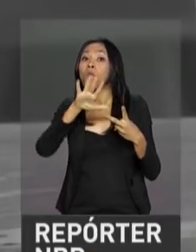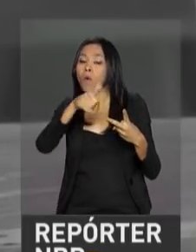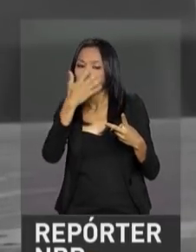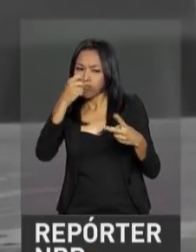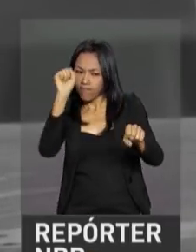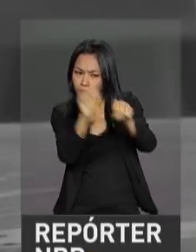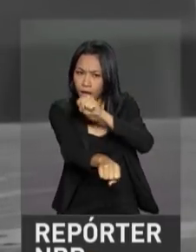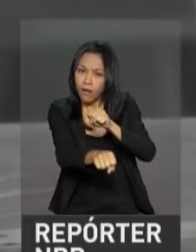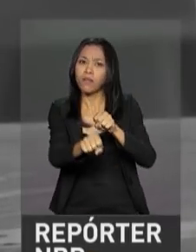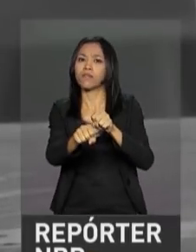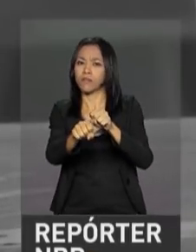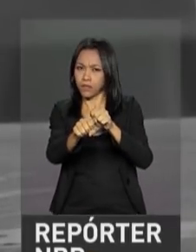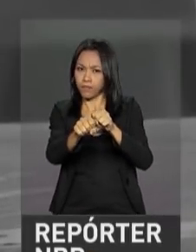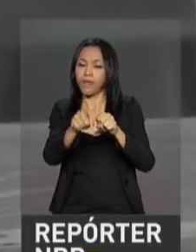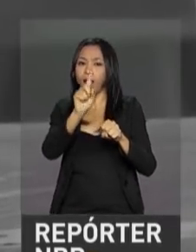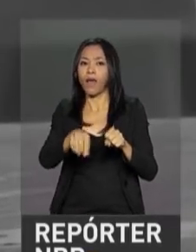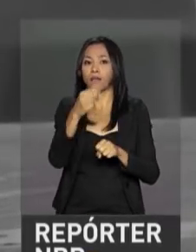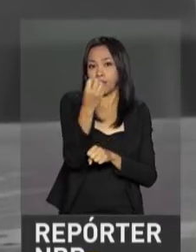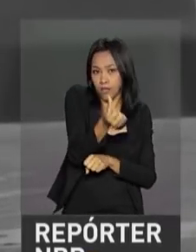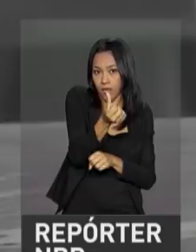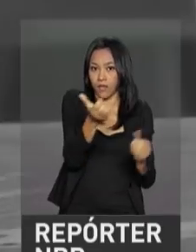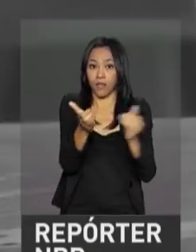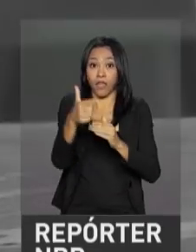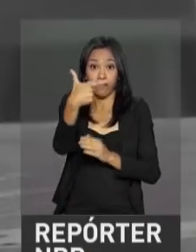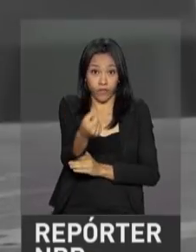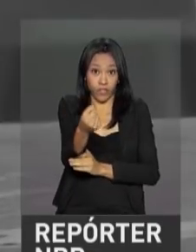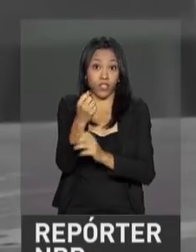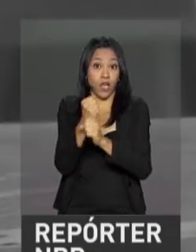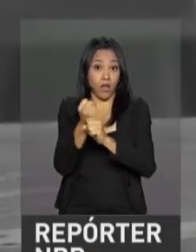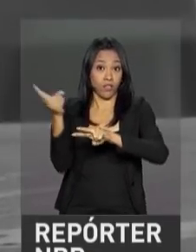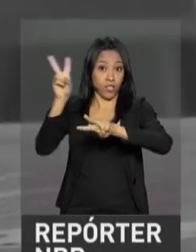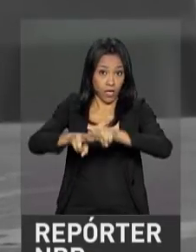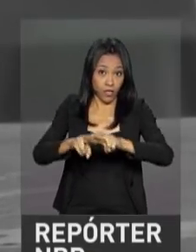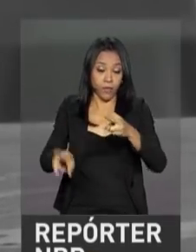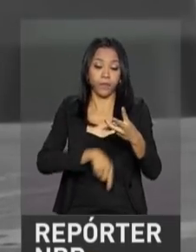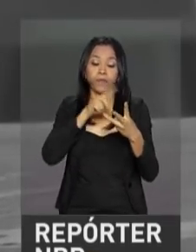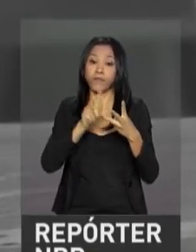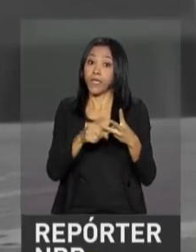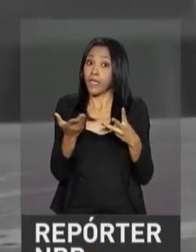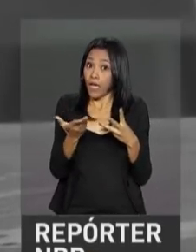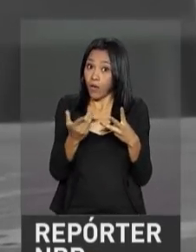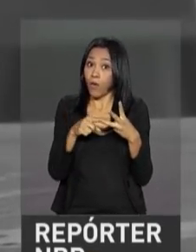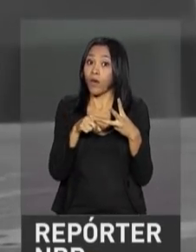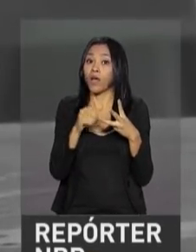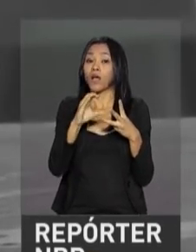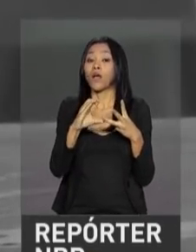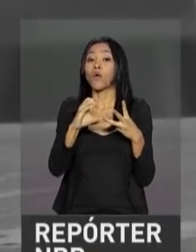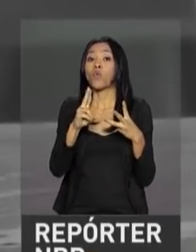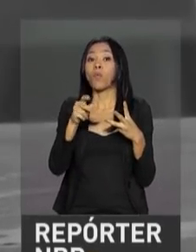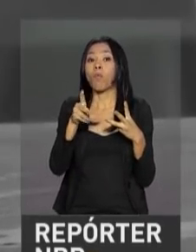de matar a pena varia de seis a 20 anos de prisão ea punição mudou para os homicídios culposos